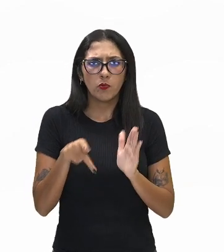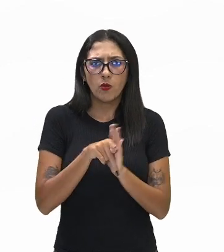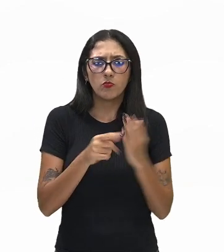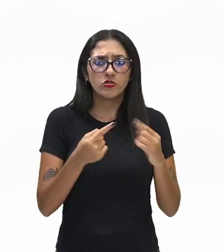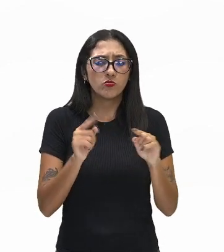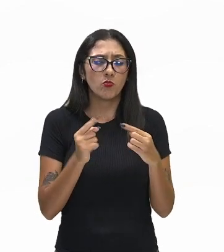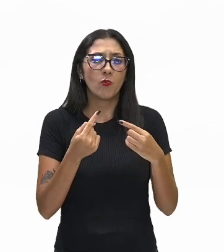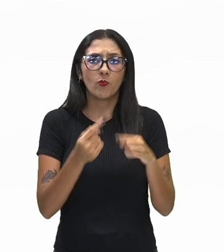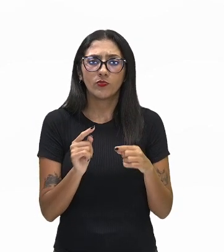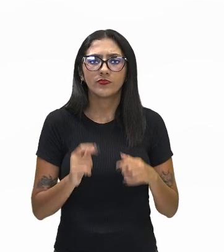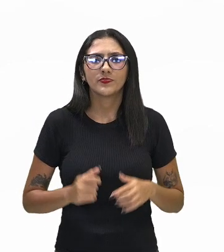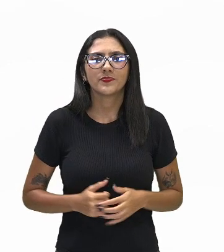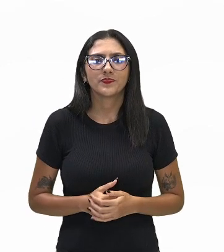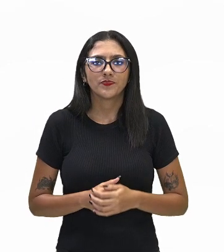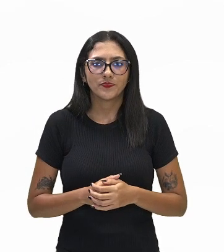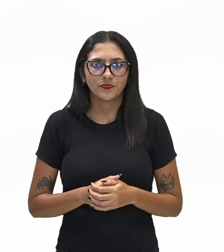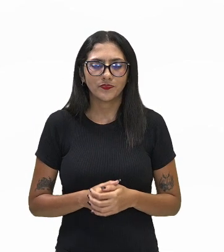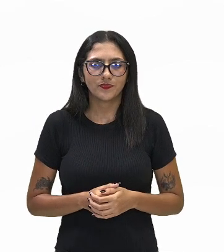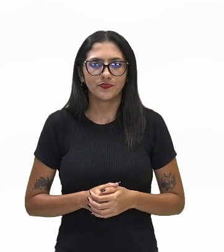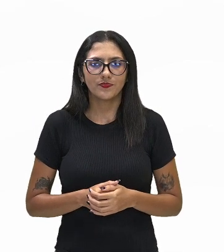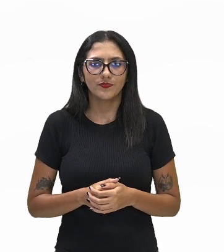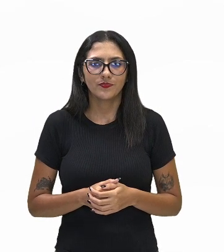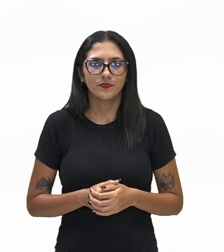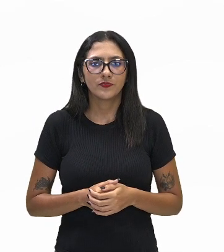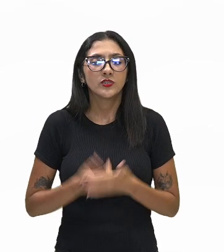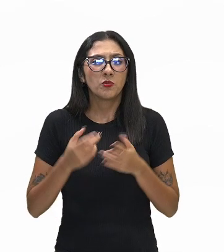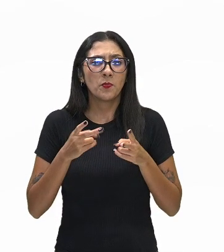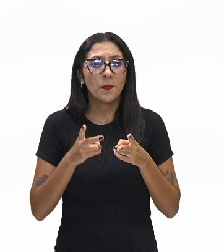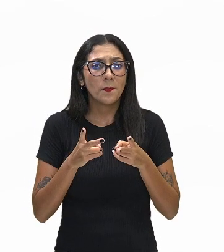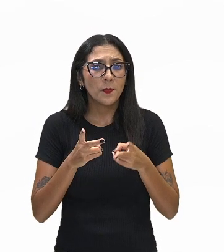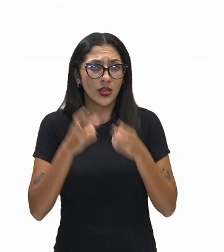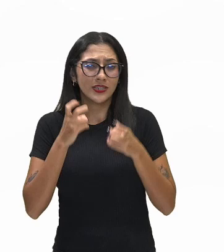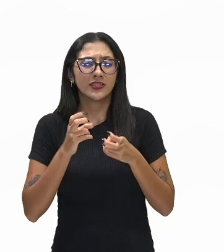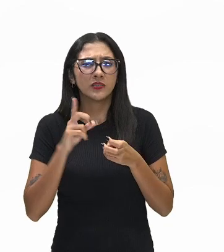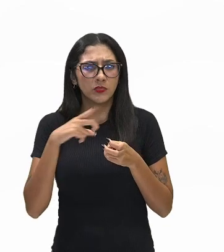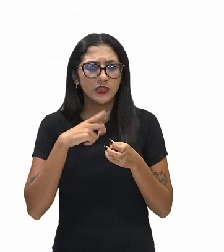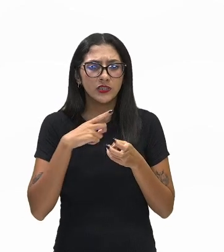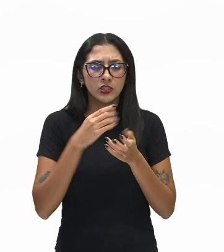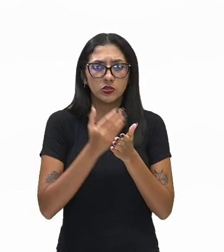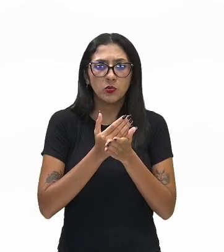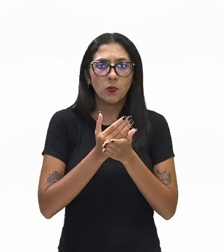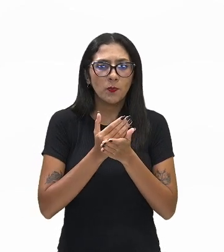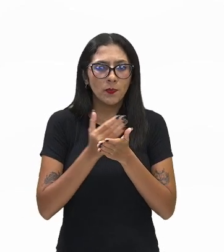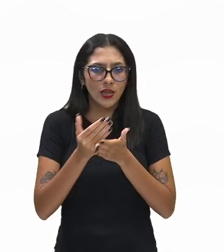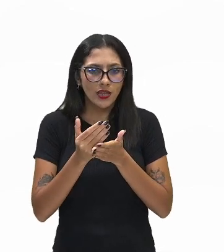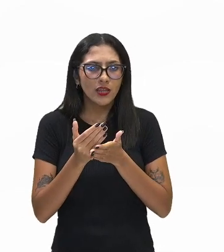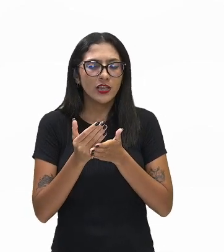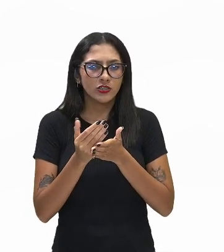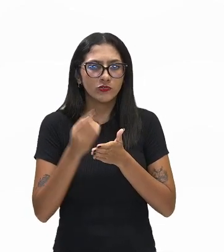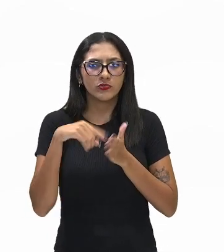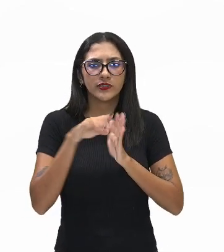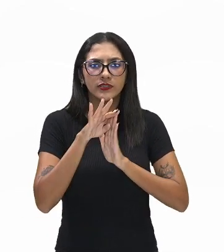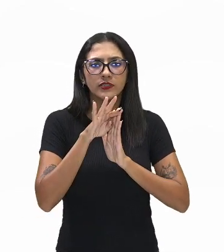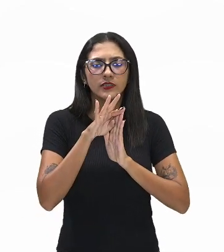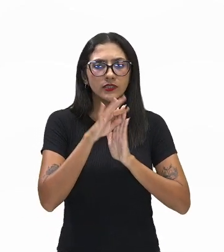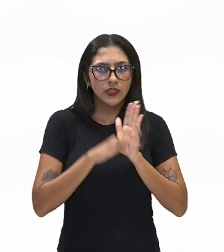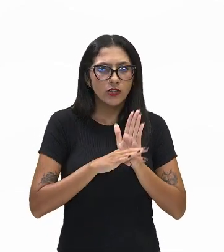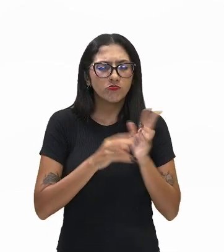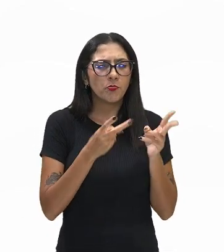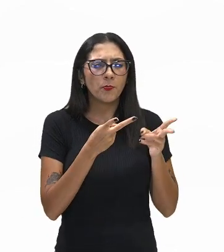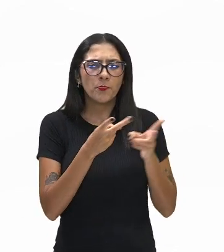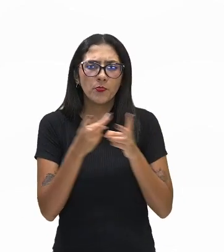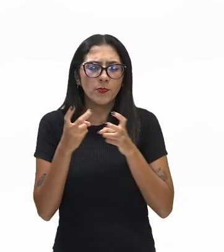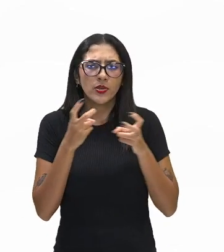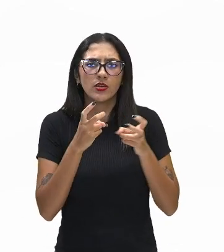um. Então, veja que no início, né, a gente vai voltar para vocês verificarem como. O que é que tem